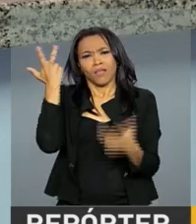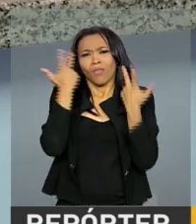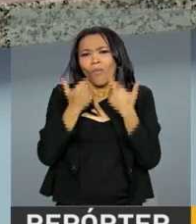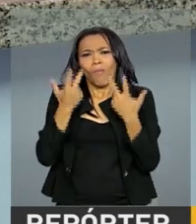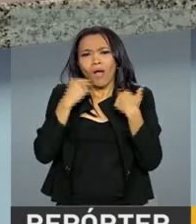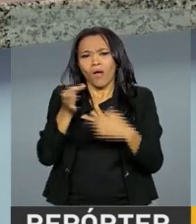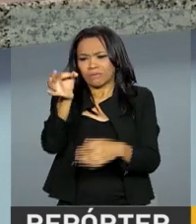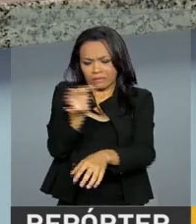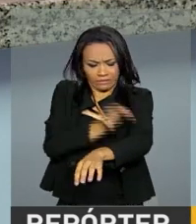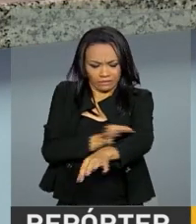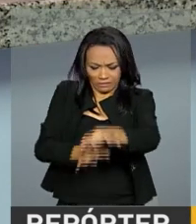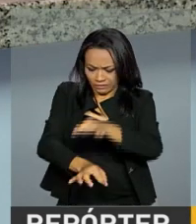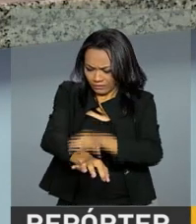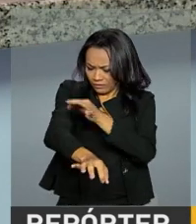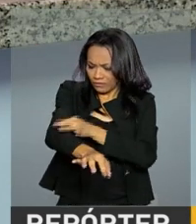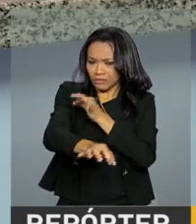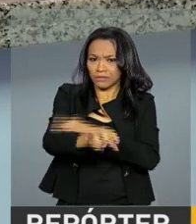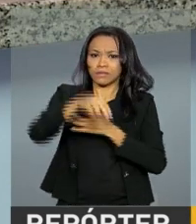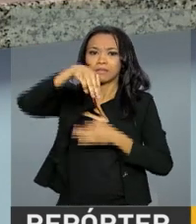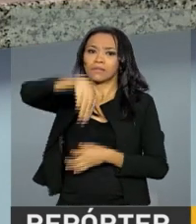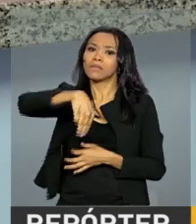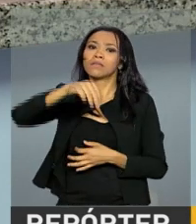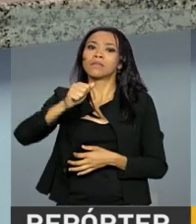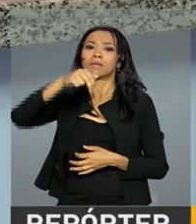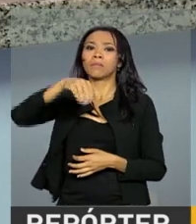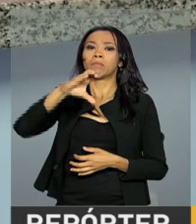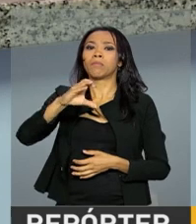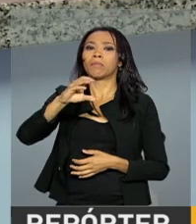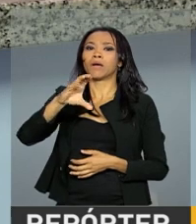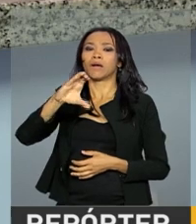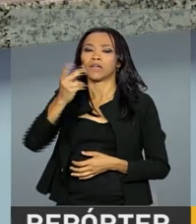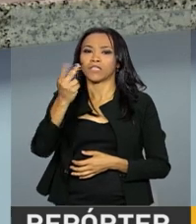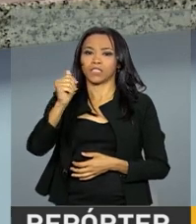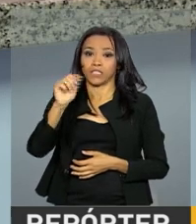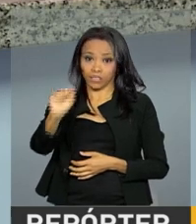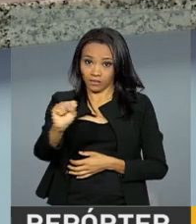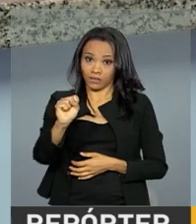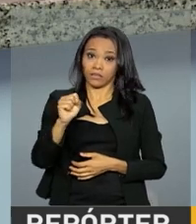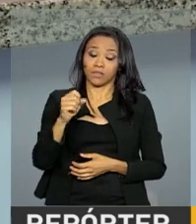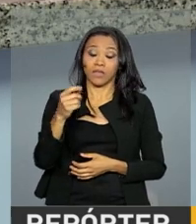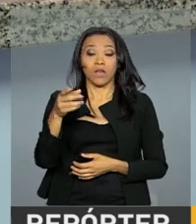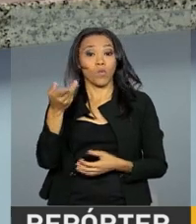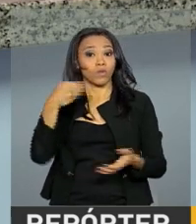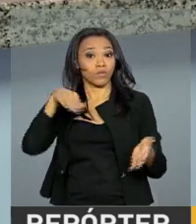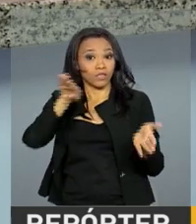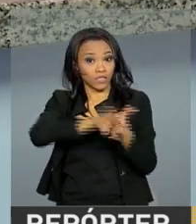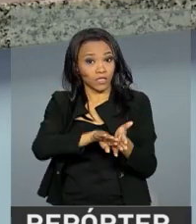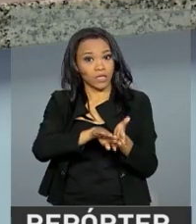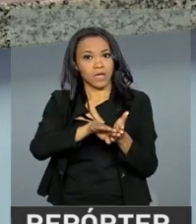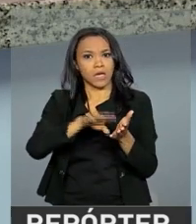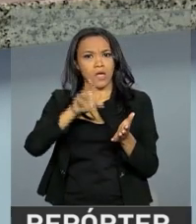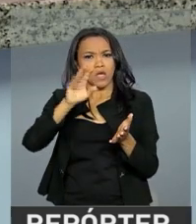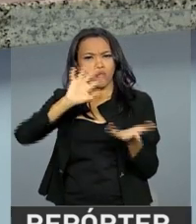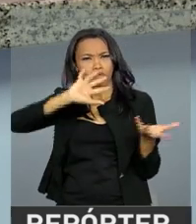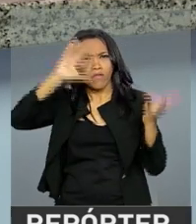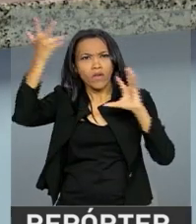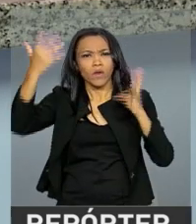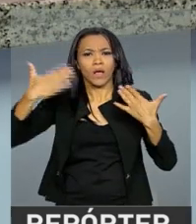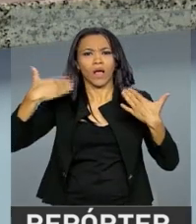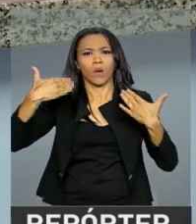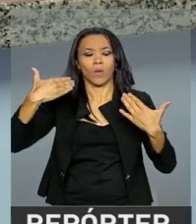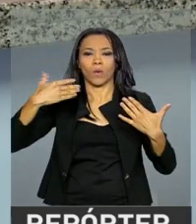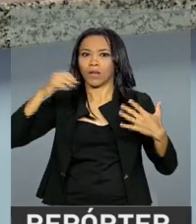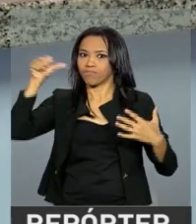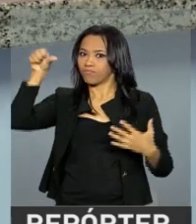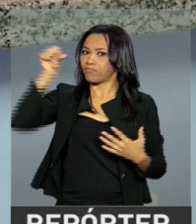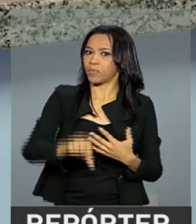da estética, o melasma. Então, esse melasma, ele você trata, quando chega no verão, ele piora novamente.